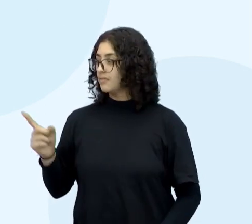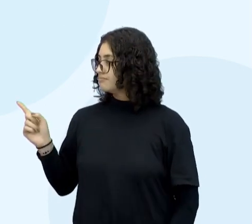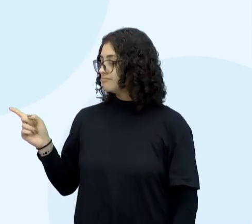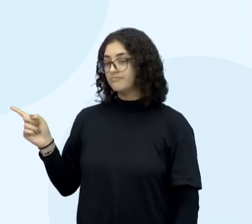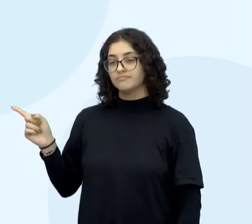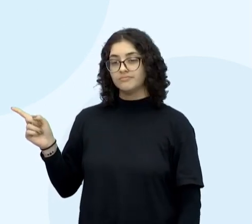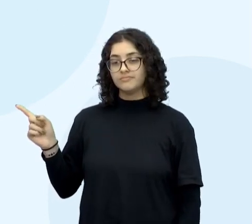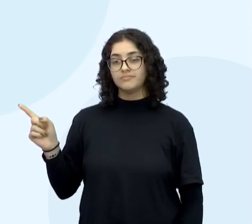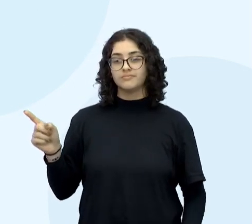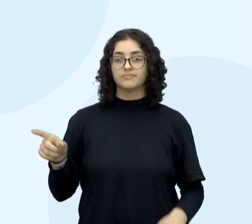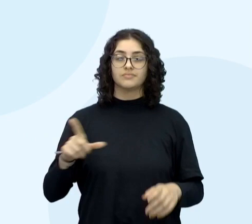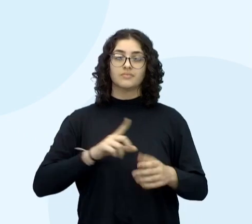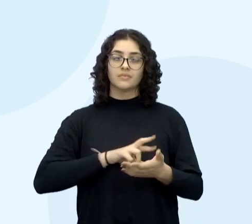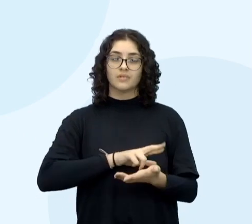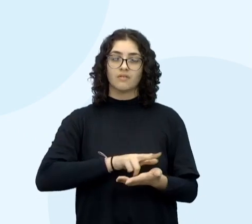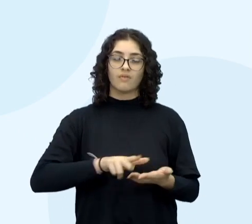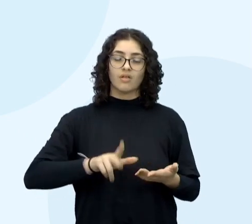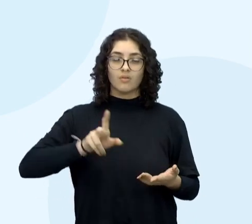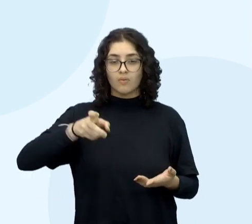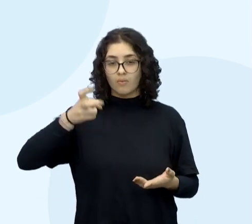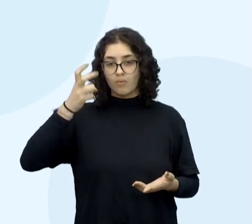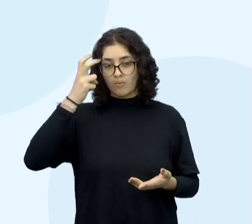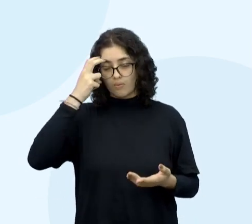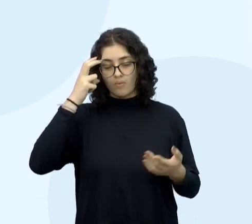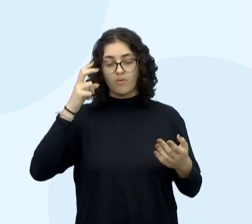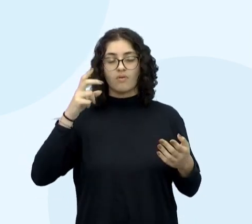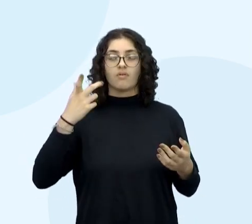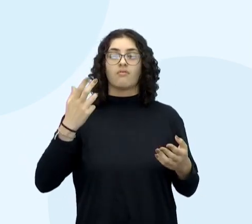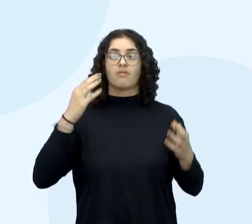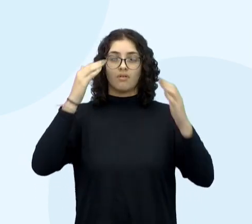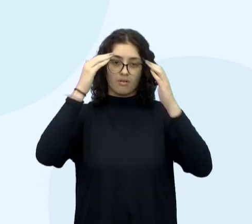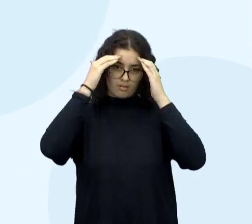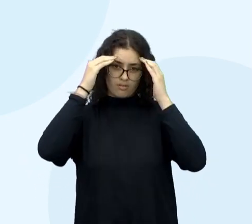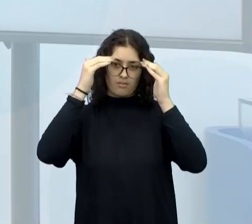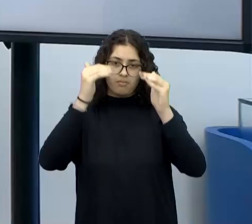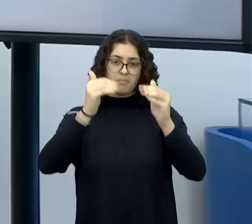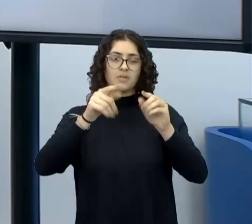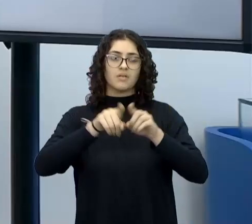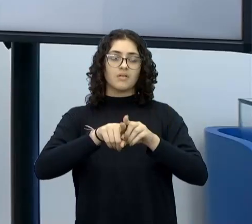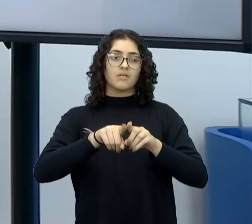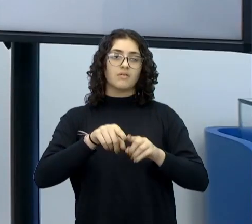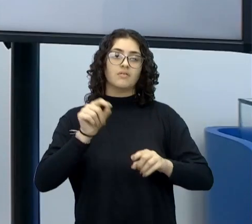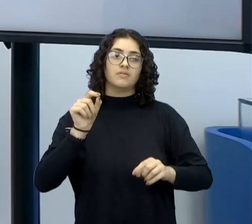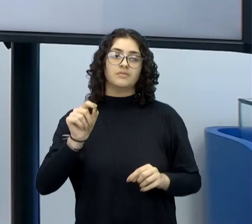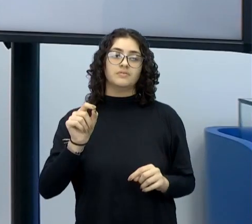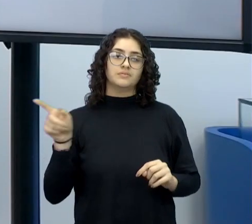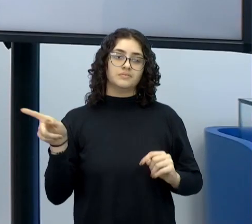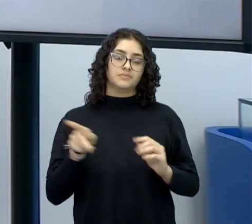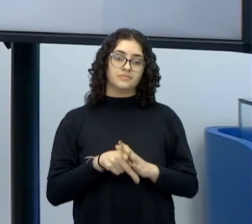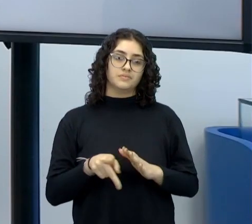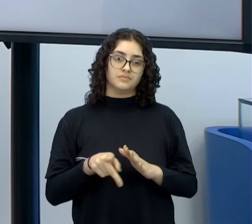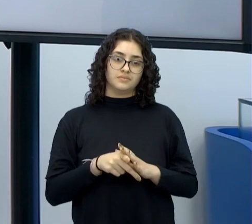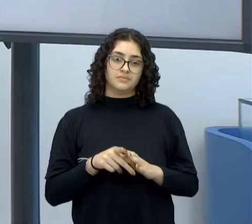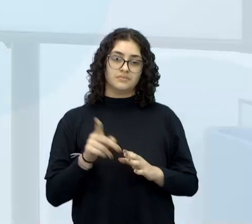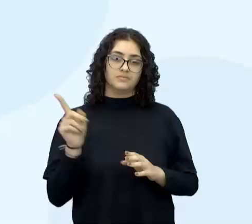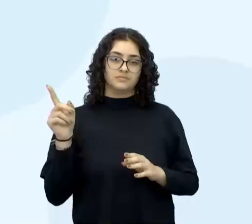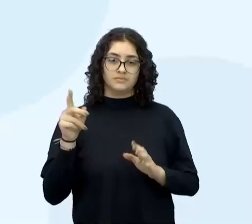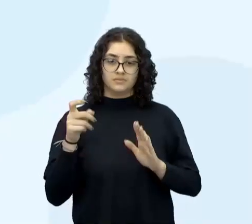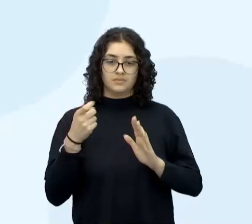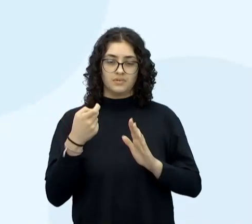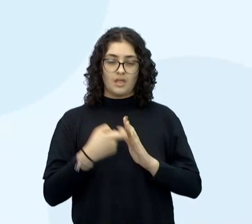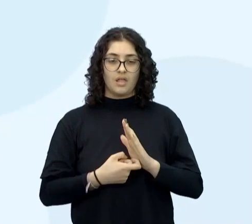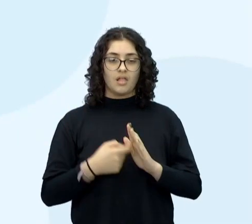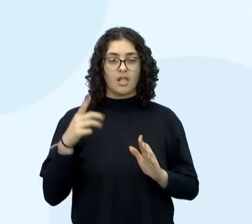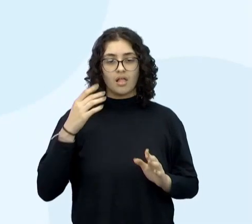falar a questão da diversidade cultural, a questão do respeito. Eu deixei grifado uma parte desse texto que eu acho